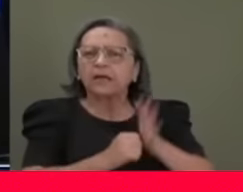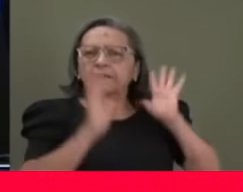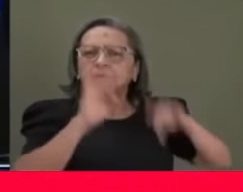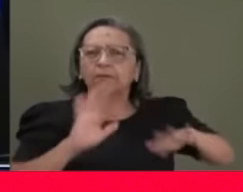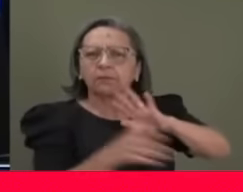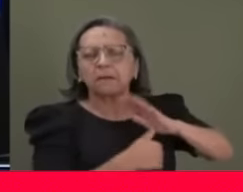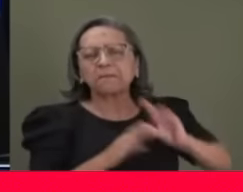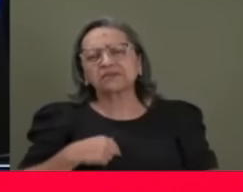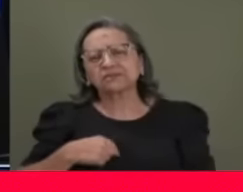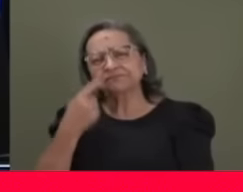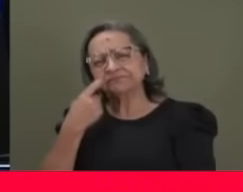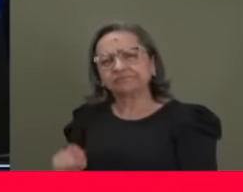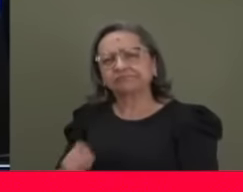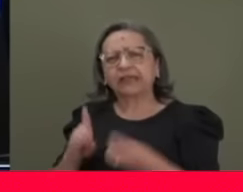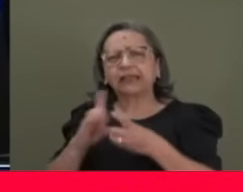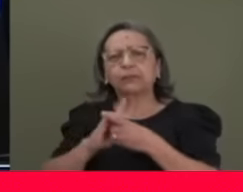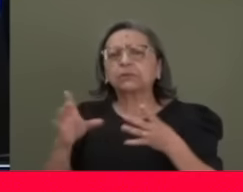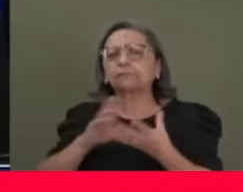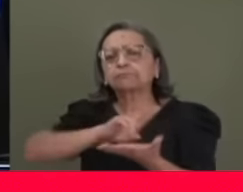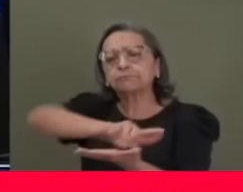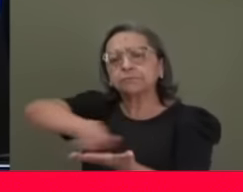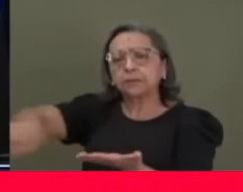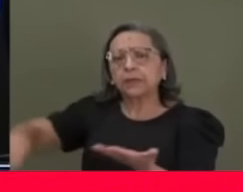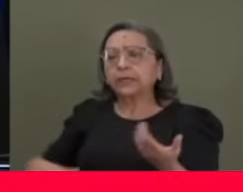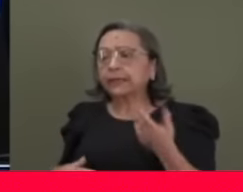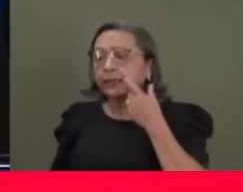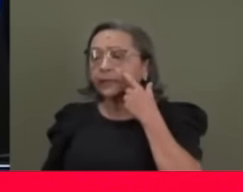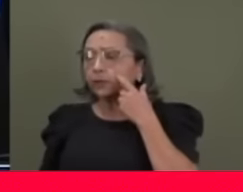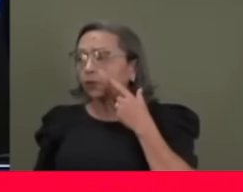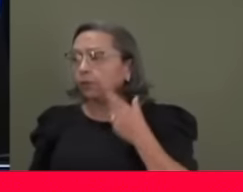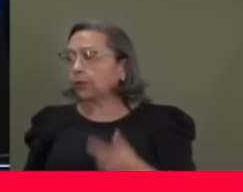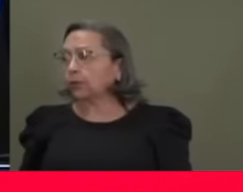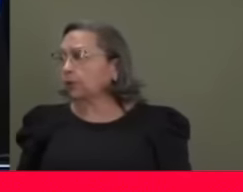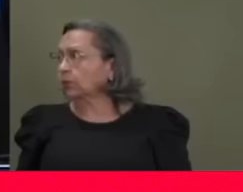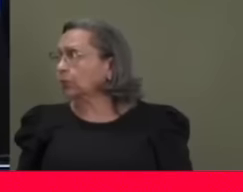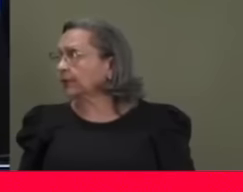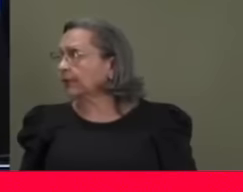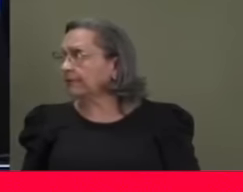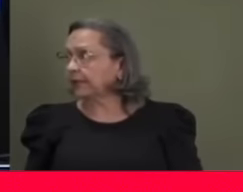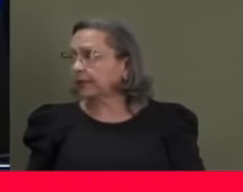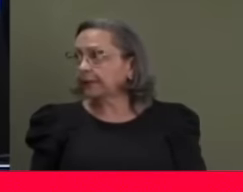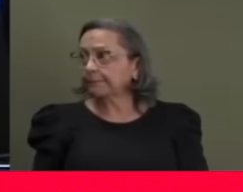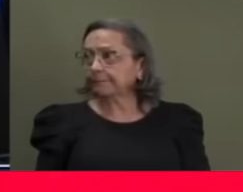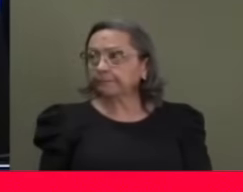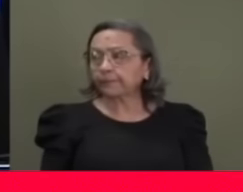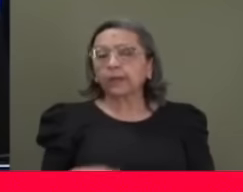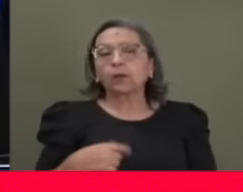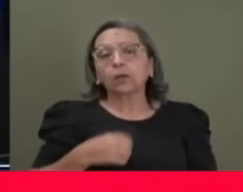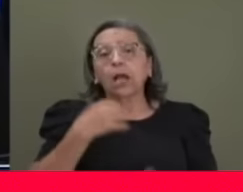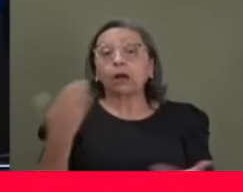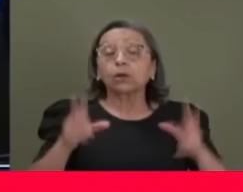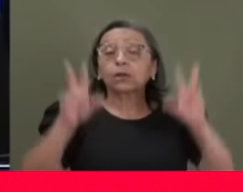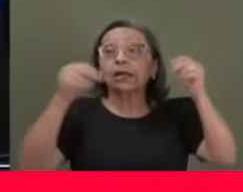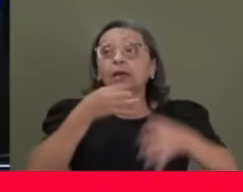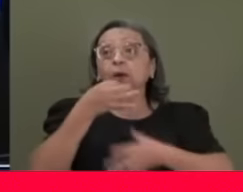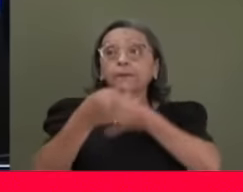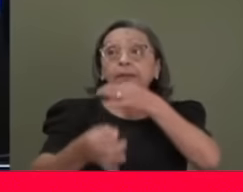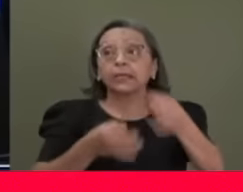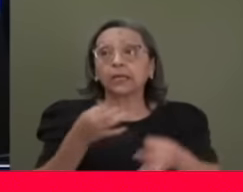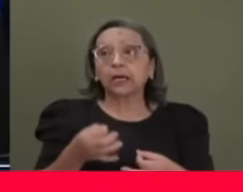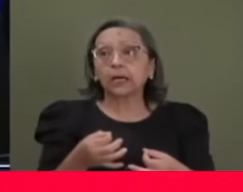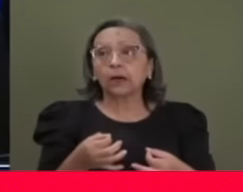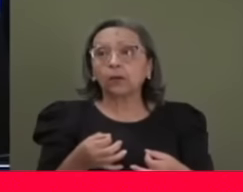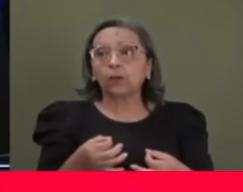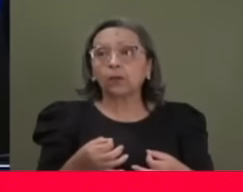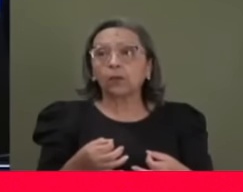vejo que a democracia, ela é tão ampla que aceita isso. Bom, vamos lidar com as opiniões públicas agora a respeito desse assunto. Mas